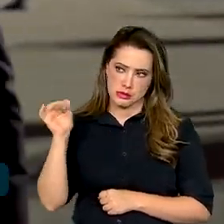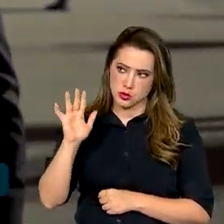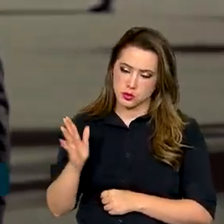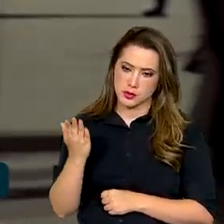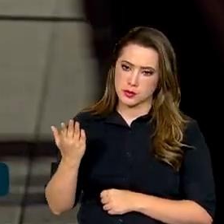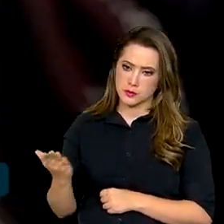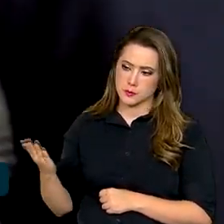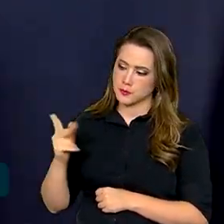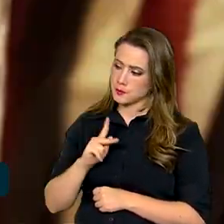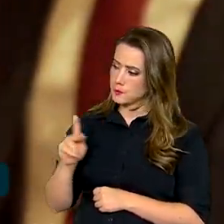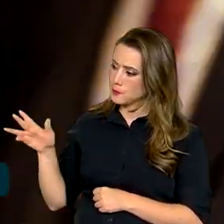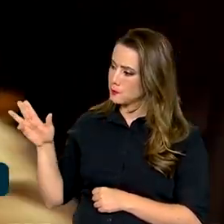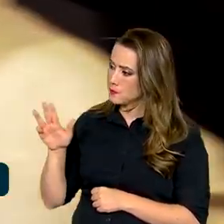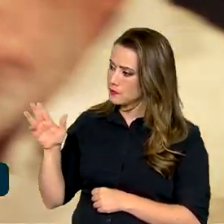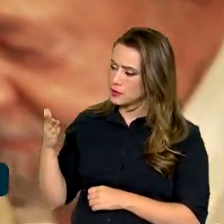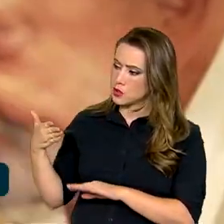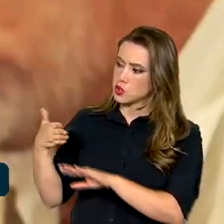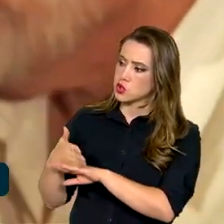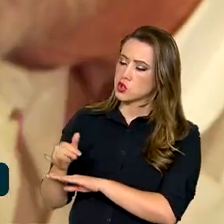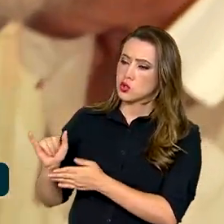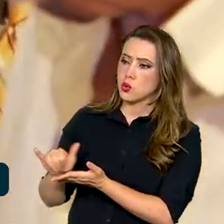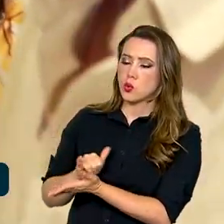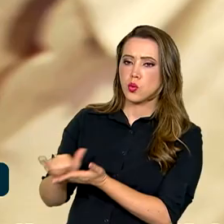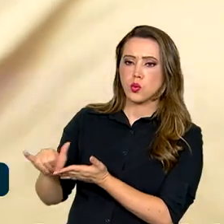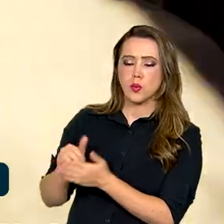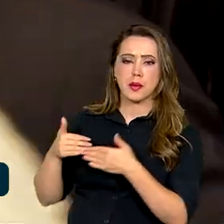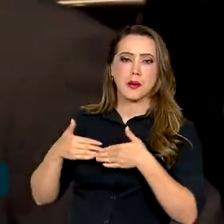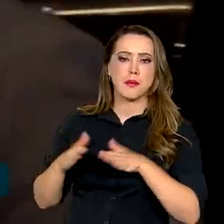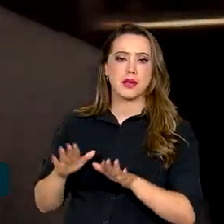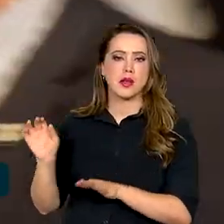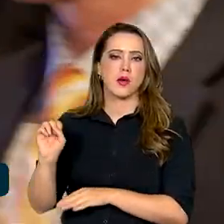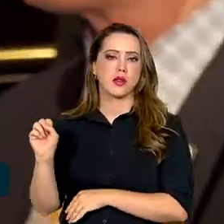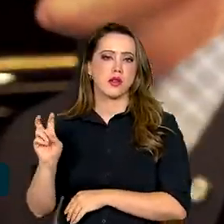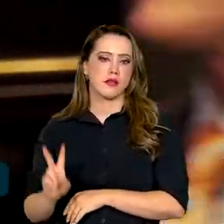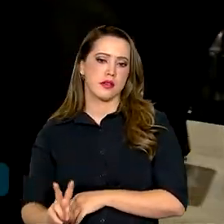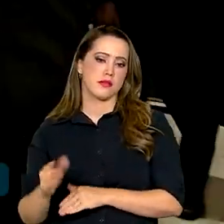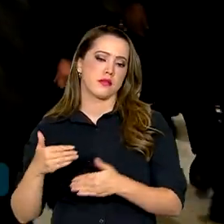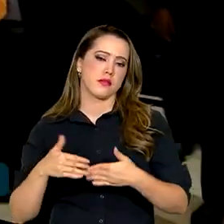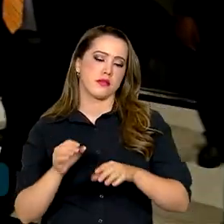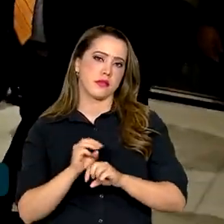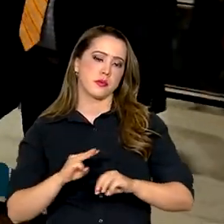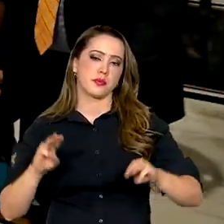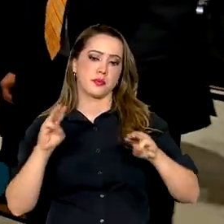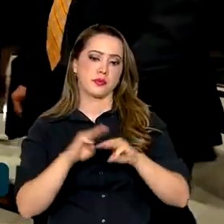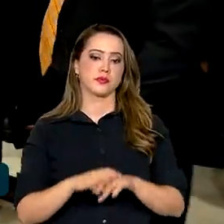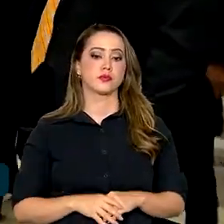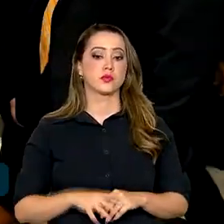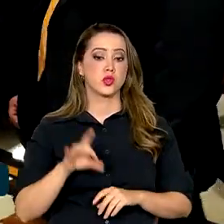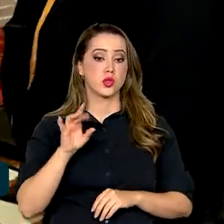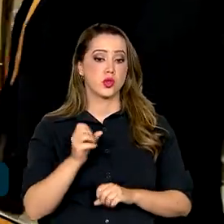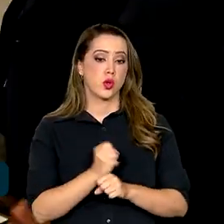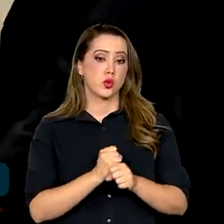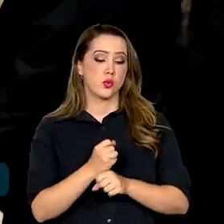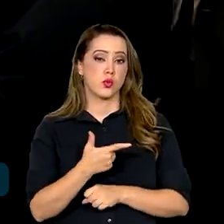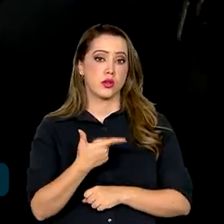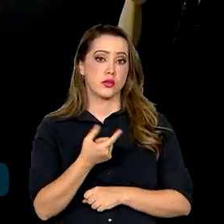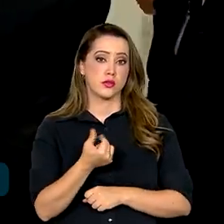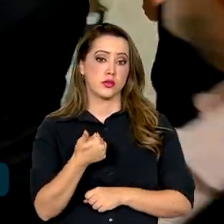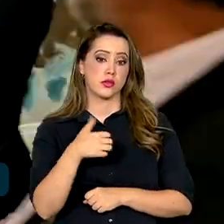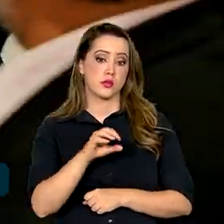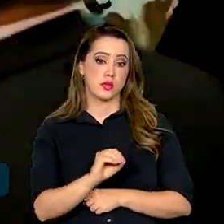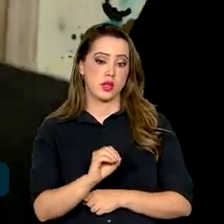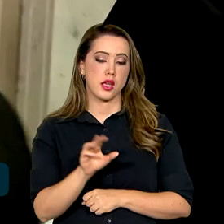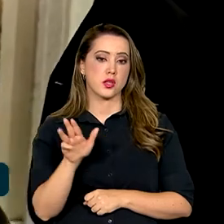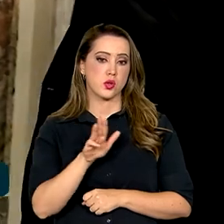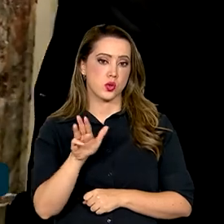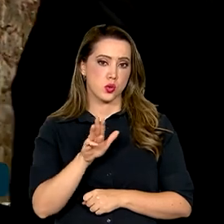no sábado à noite para abrir pela 8ª vez uma Assembleia da ONU. Apenas em 2010, Lula optou